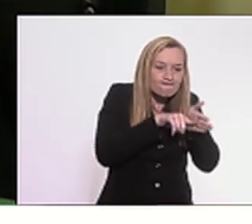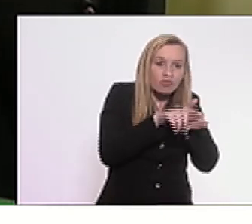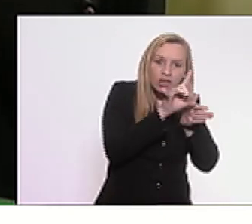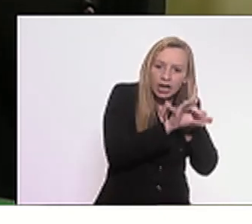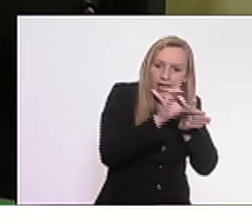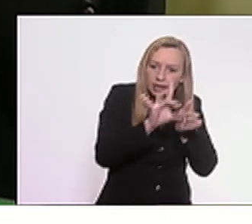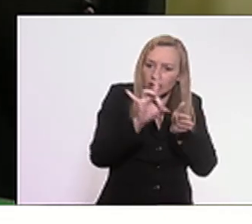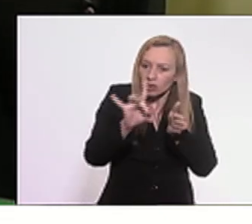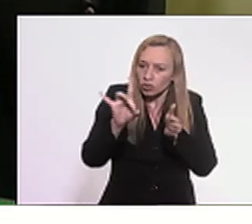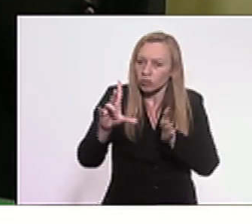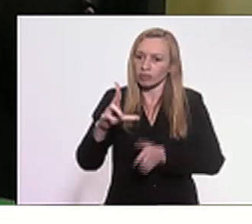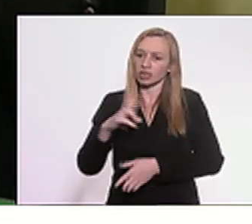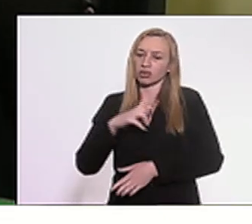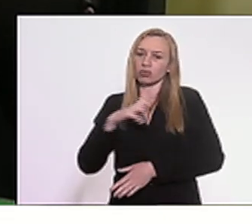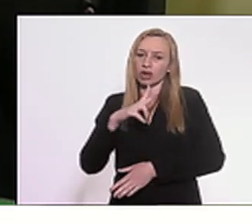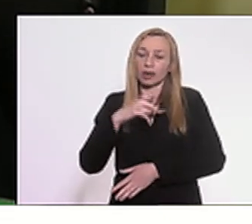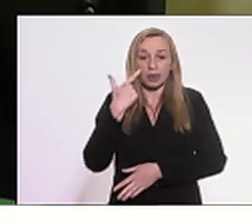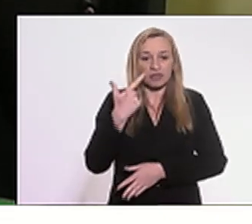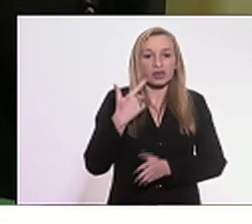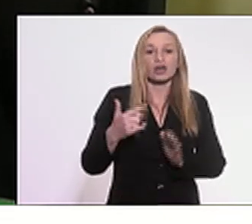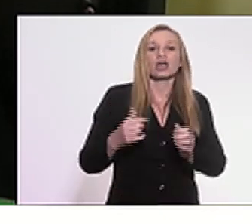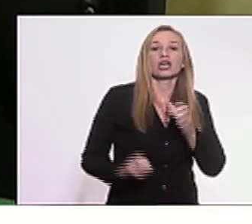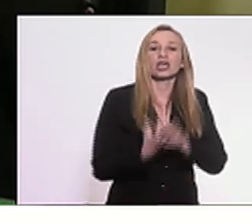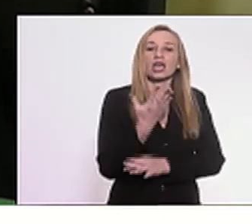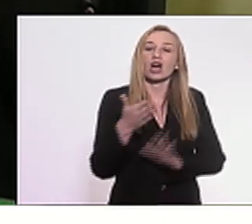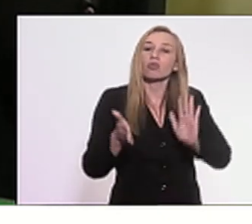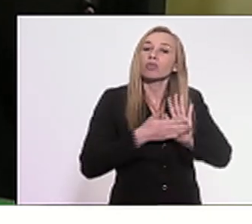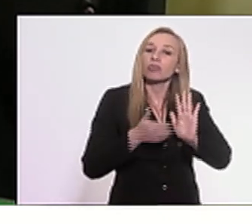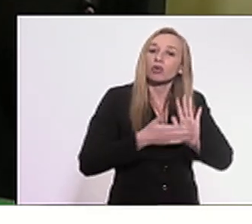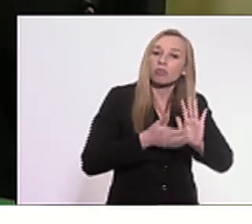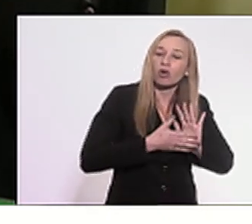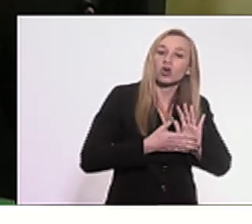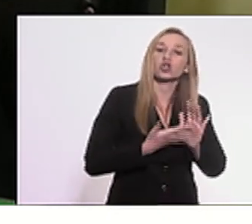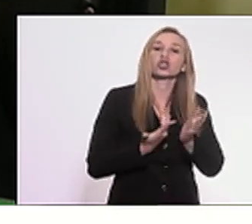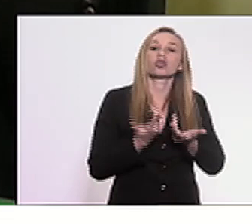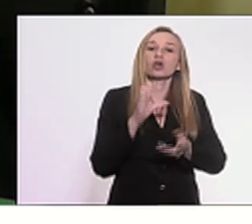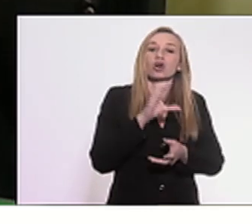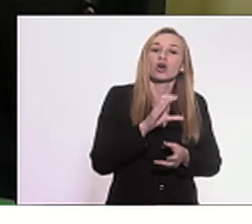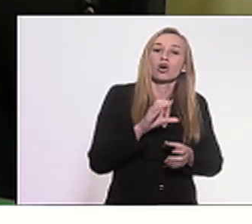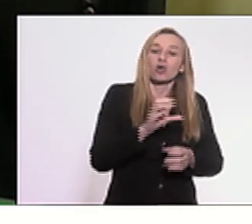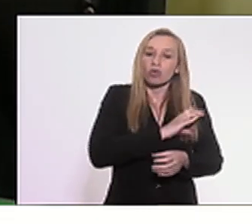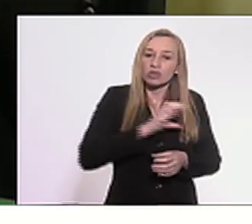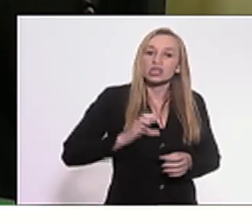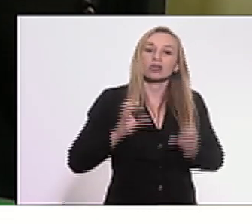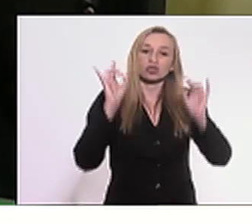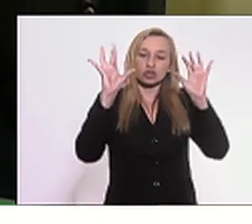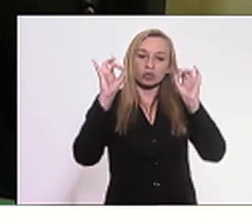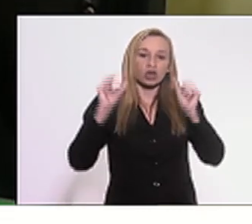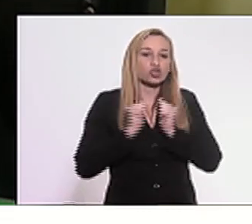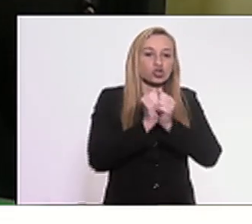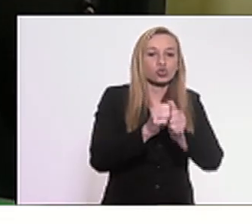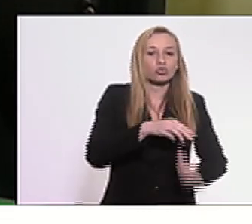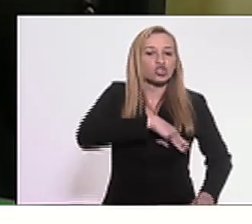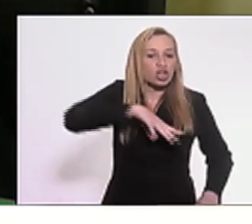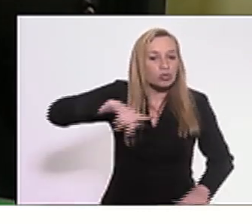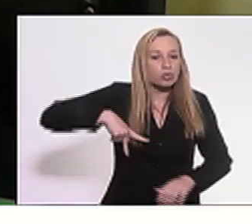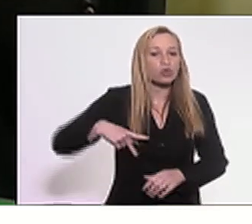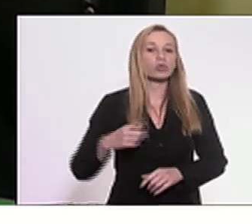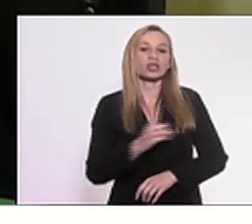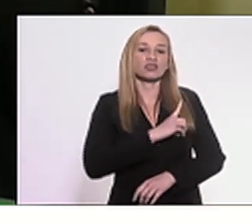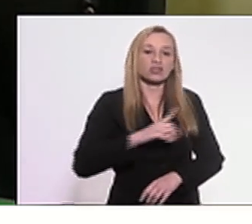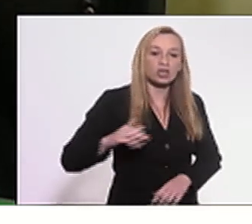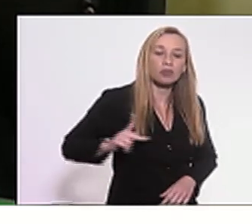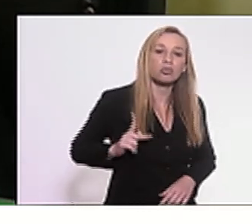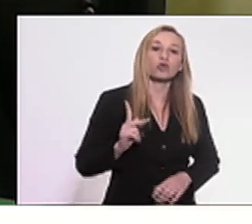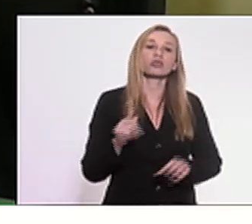legislatura passada, tinha uma proposta de criar uma comissão especial para a gente estar relatando, junto com o Ministério Público, junto com a Defensoria